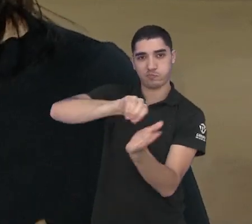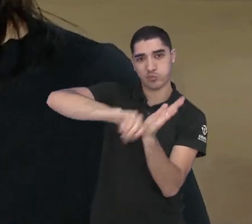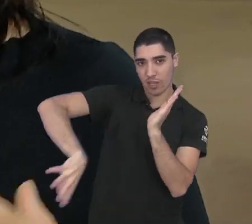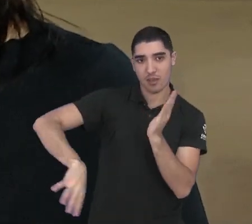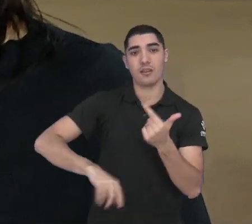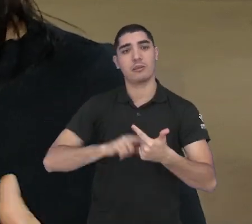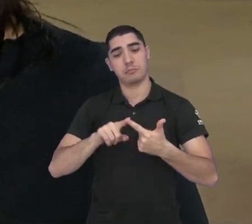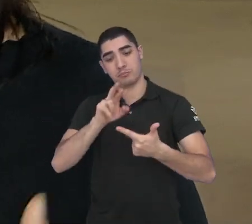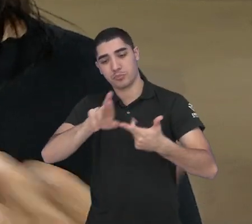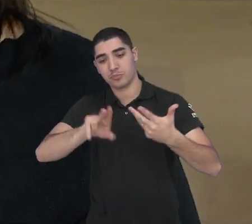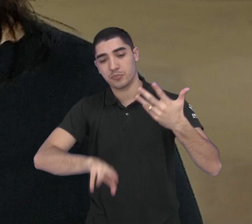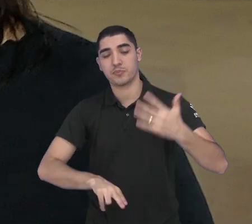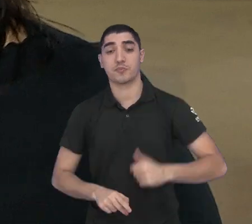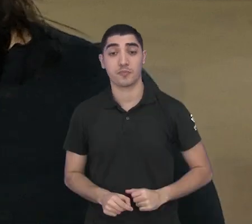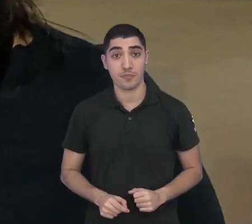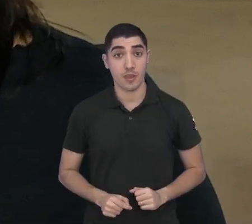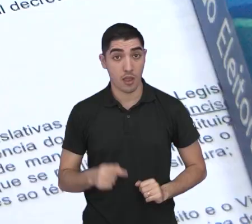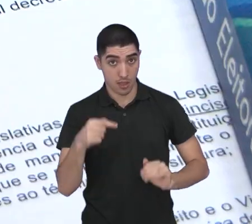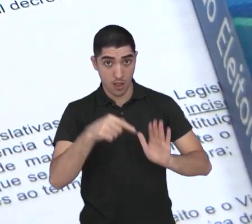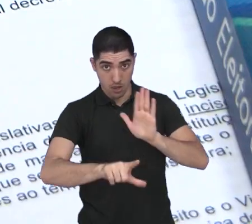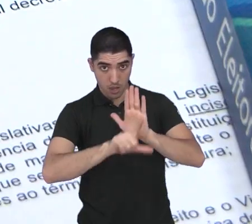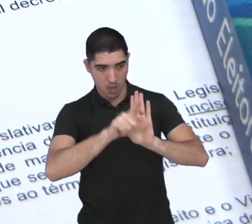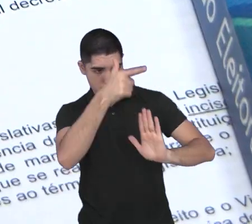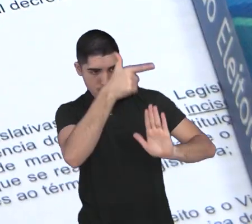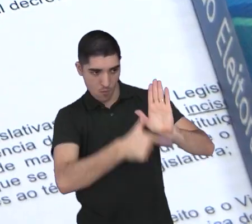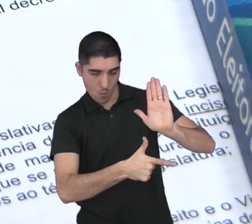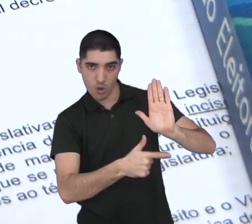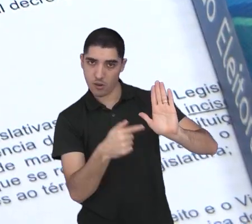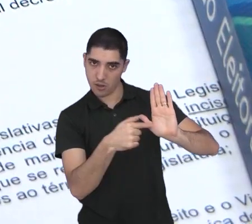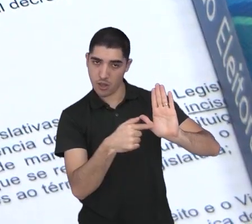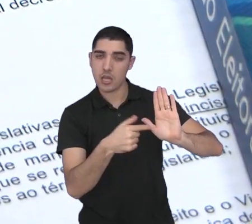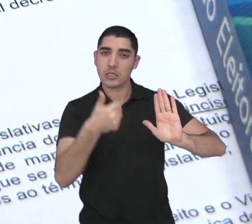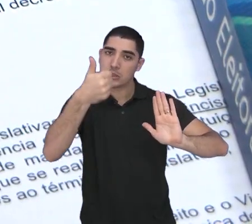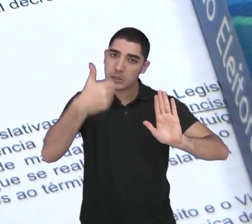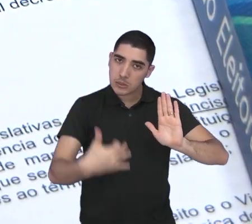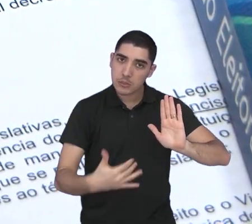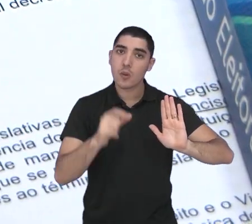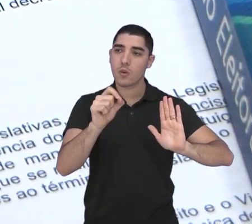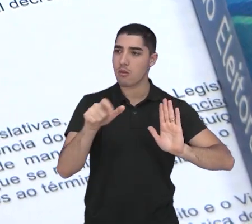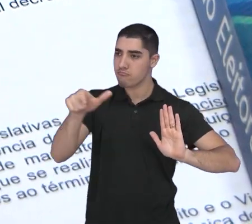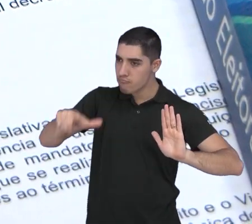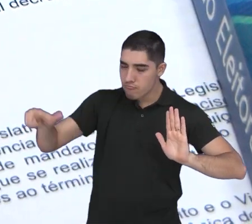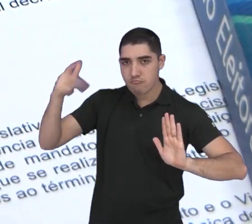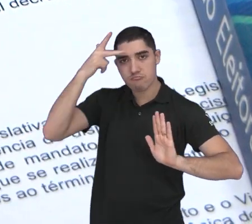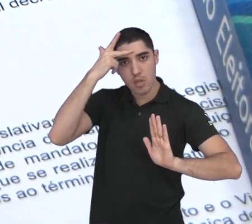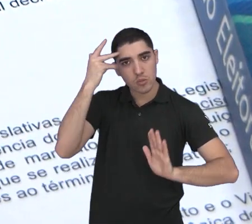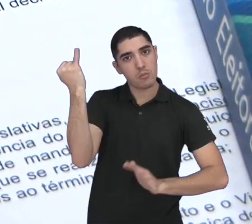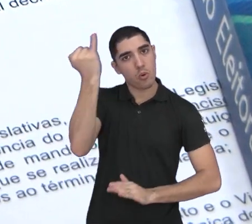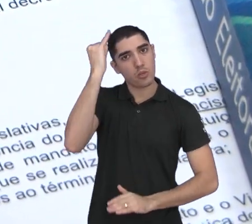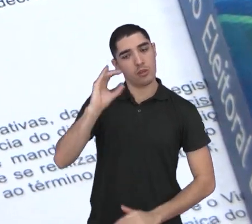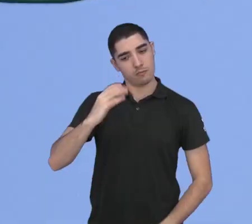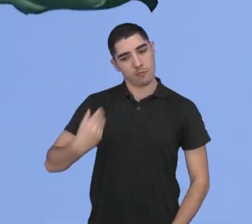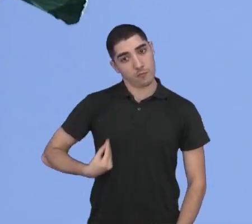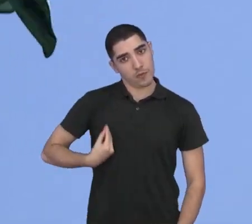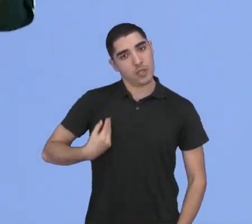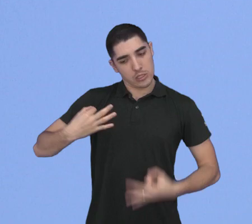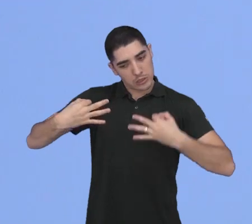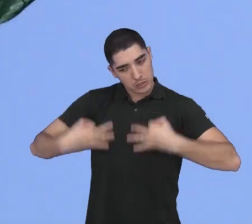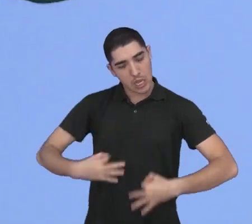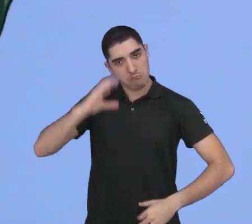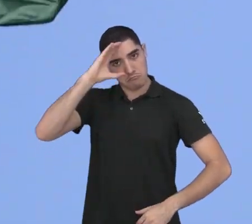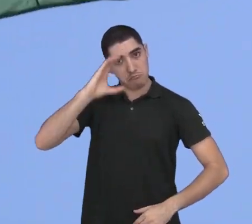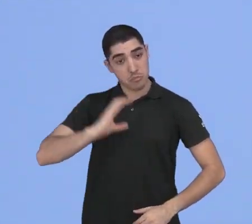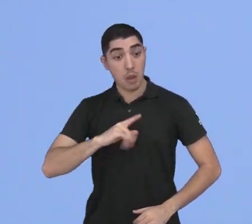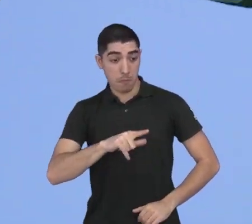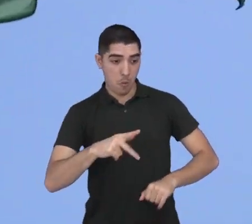dependendo da situação, é que tem a sanção. A Lei da Ficha Limpa é um exemplo de como o exercício da cidadania colabora com